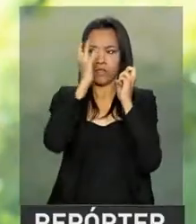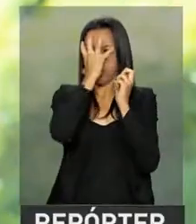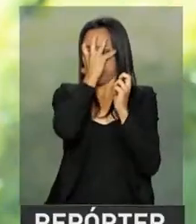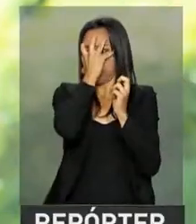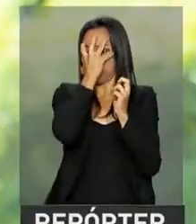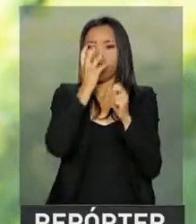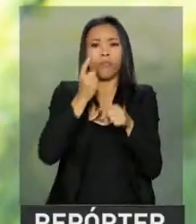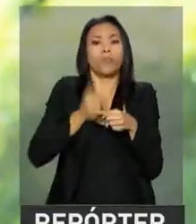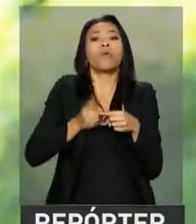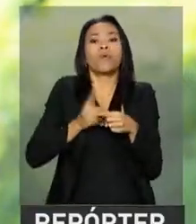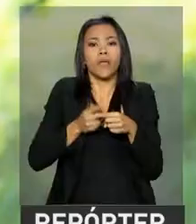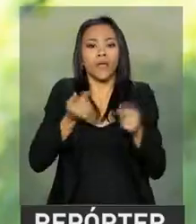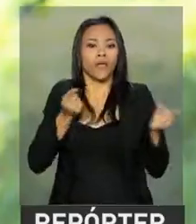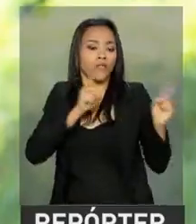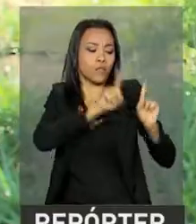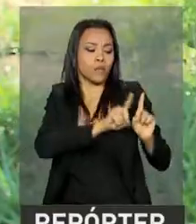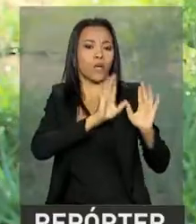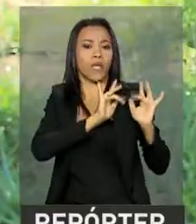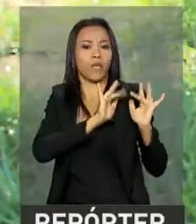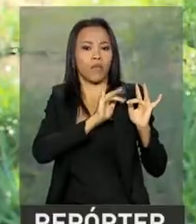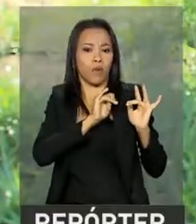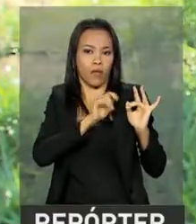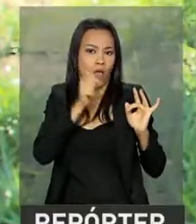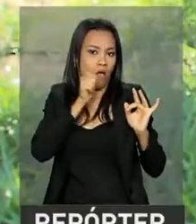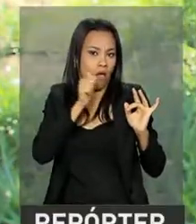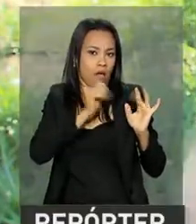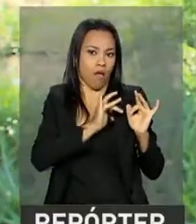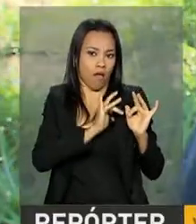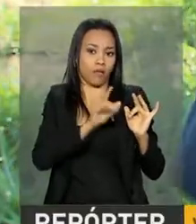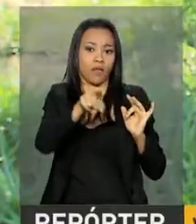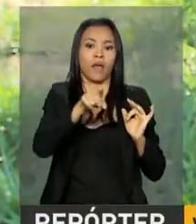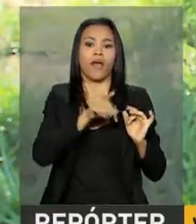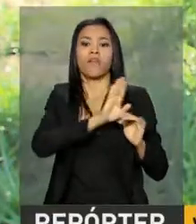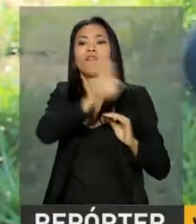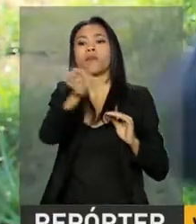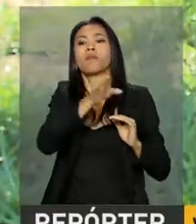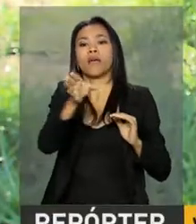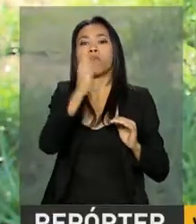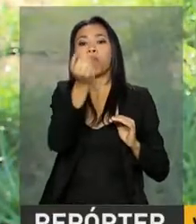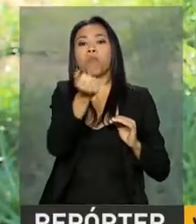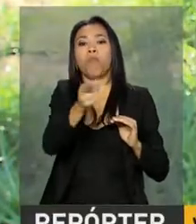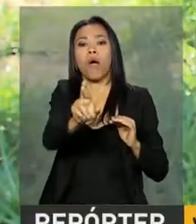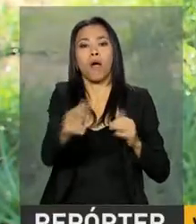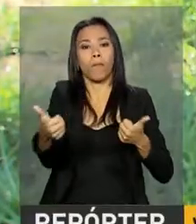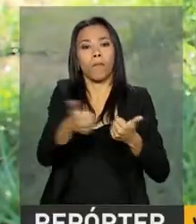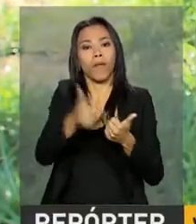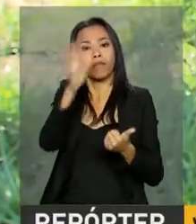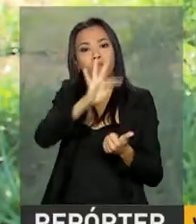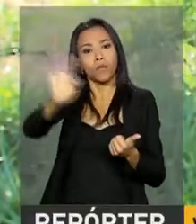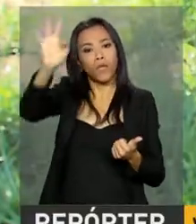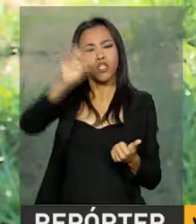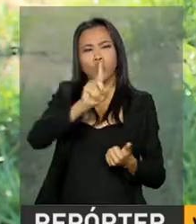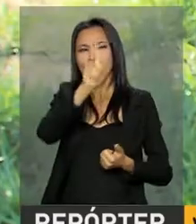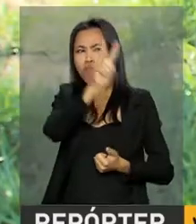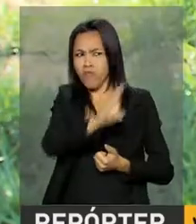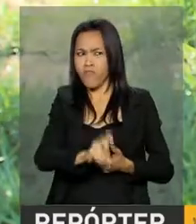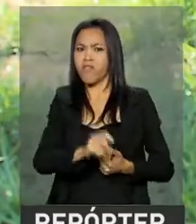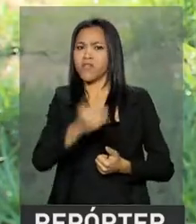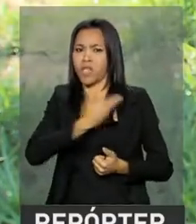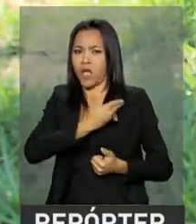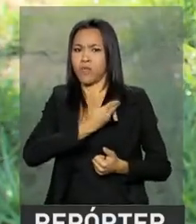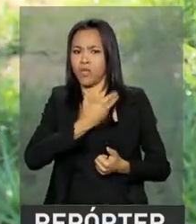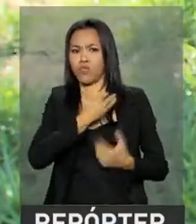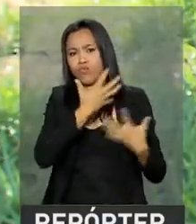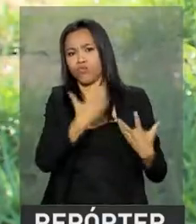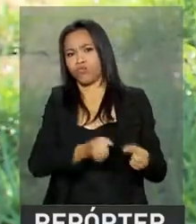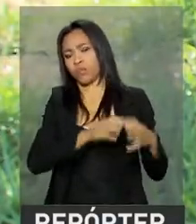apenas por estar ao lado da namorada. Eu frequentava um bar lá perto da minha faculdade. E aconteceu uma vez que eu fui com os meus amigos para